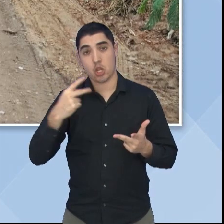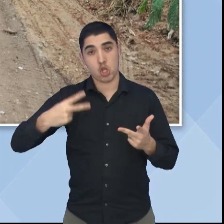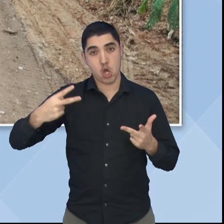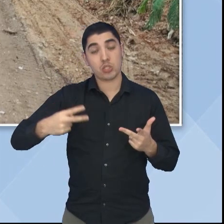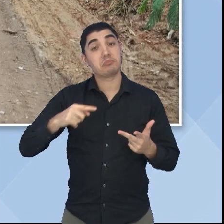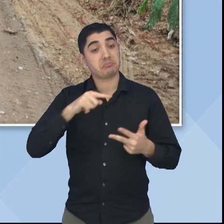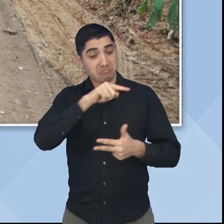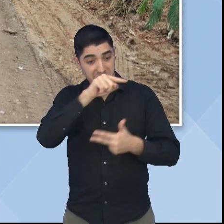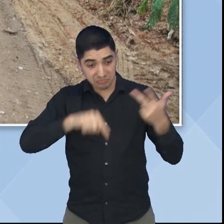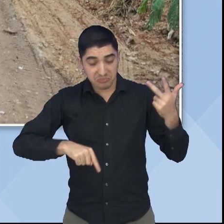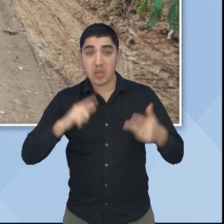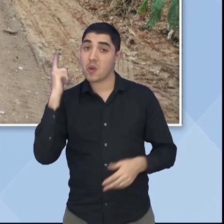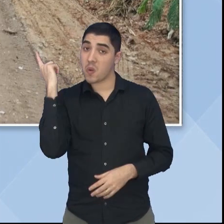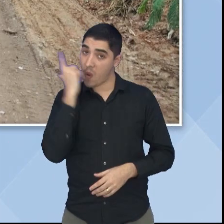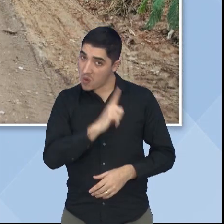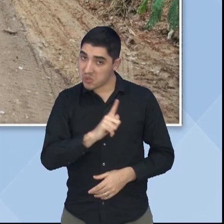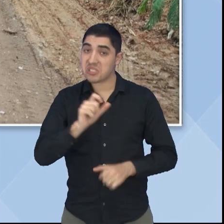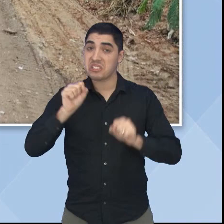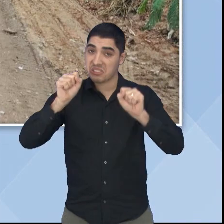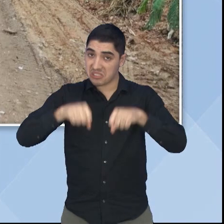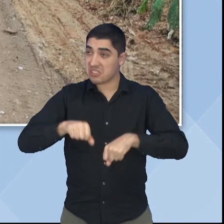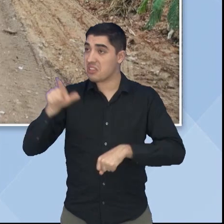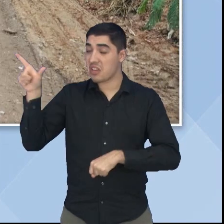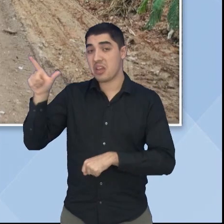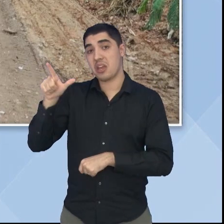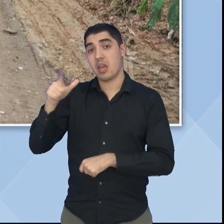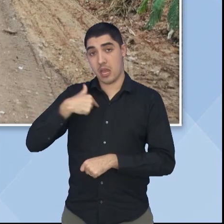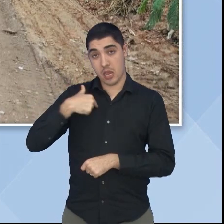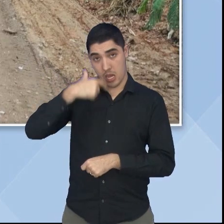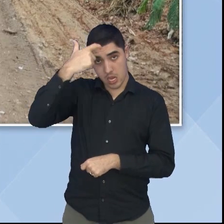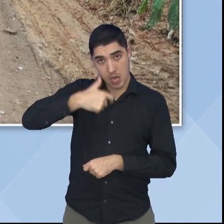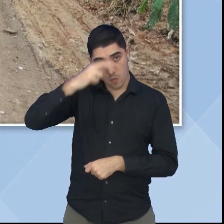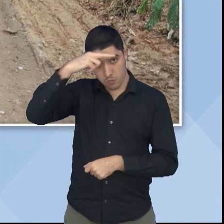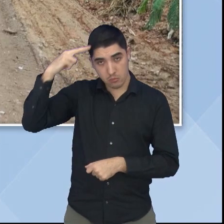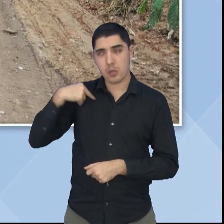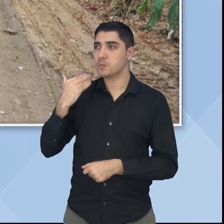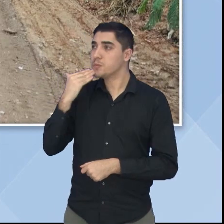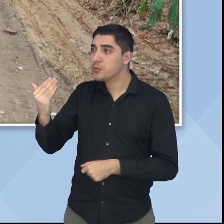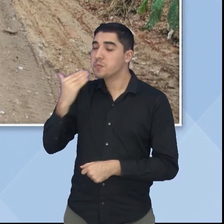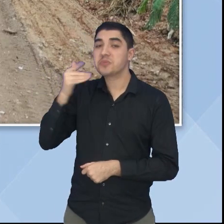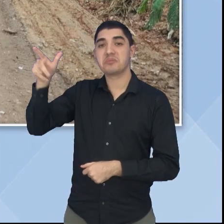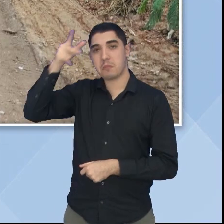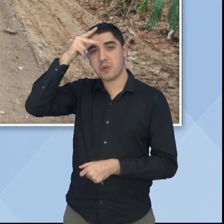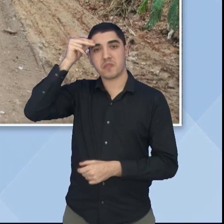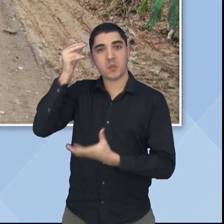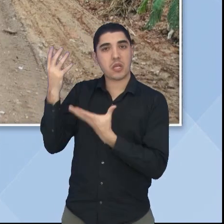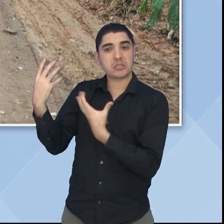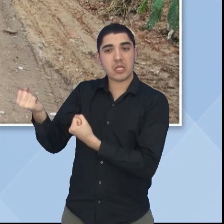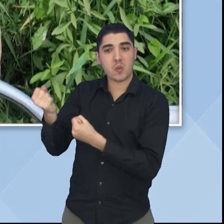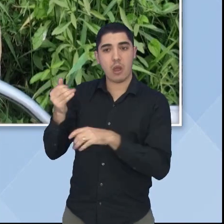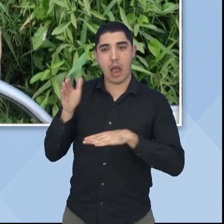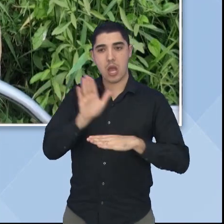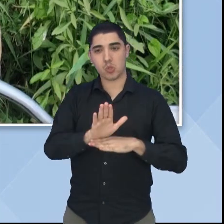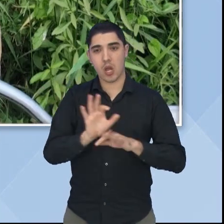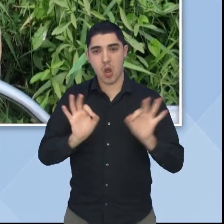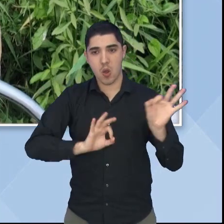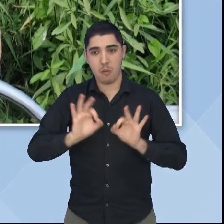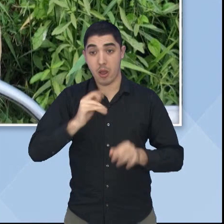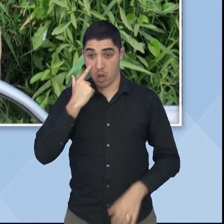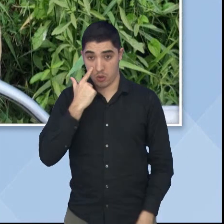atendido através de um mutirão solicitado pelo vereador Roberto Chagas. Então, eu queria passar algumas fotos. Por favor, Betão, pode